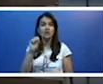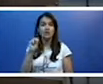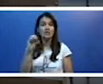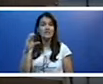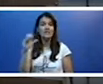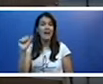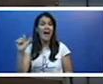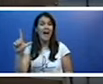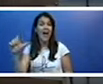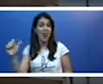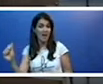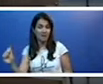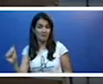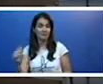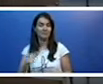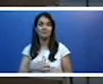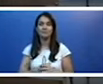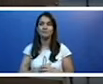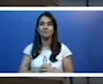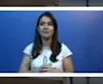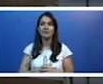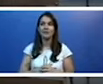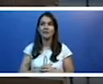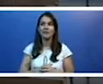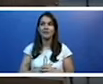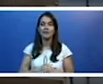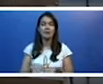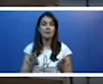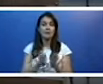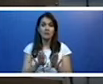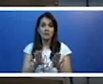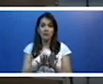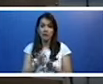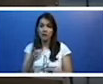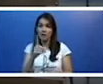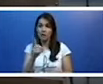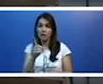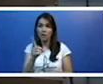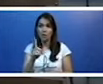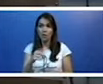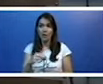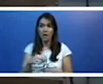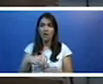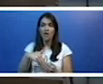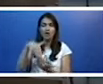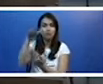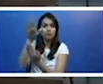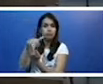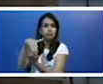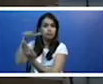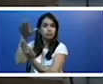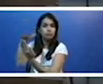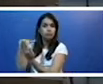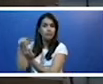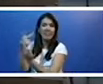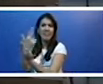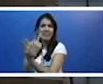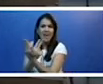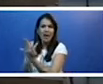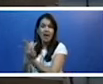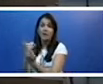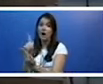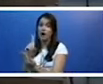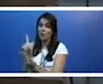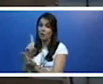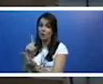escala que o pessoal que trabalha faz lá nos Legal Marketing. Tem os cronogramas, não. Escala